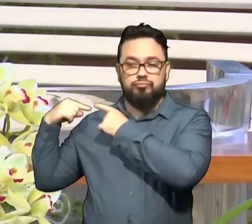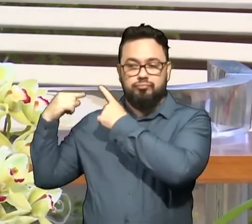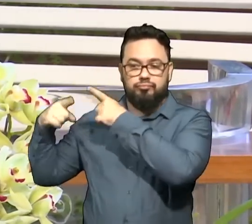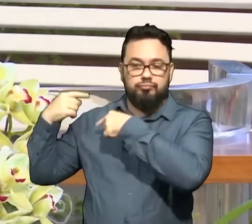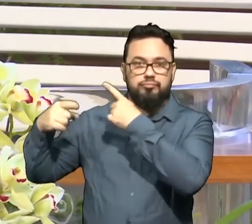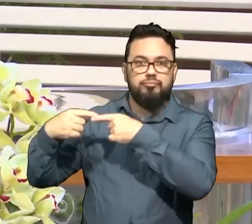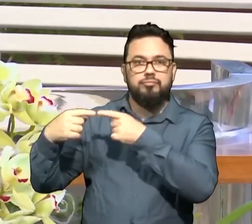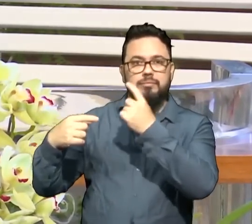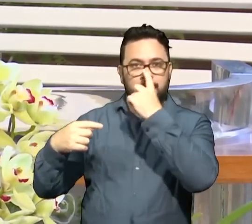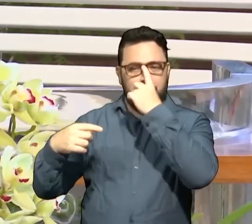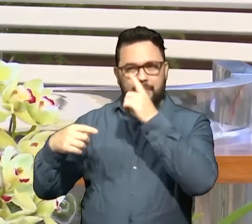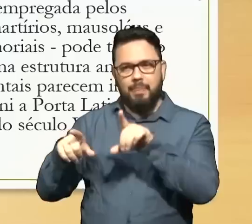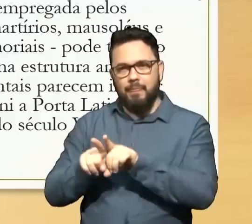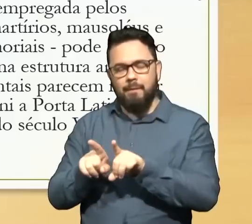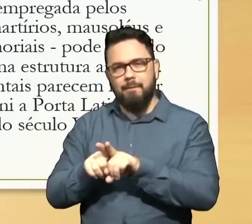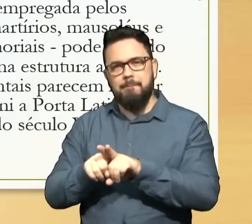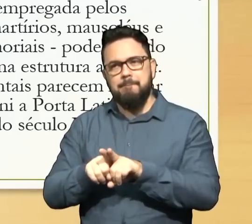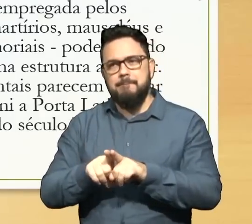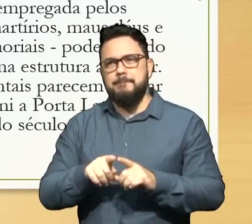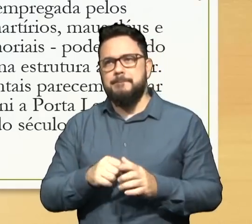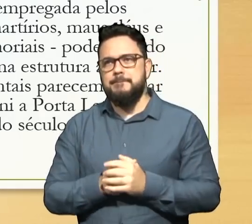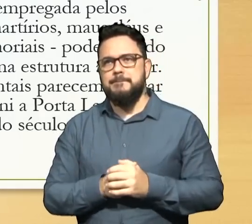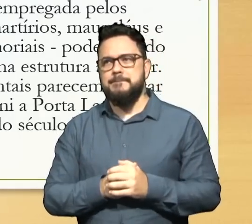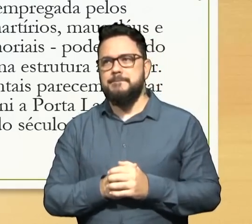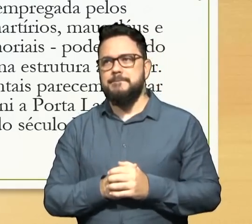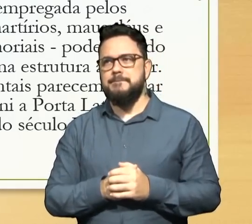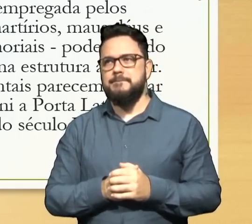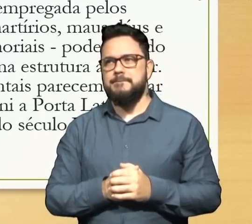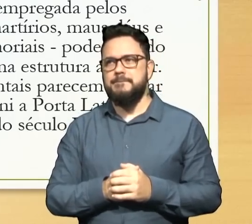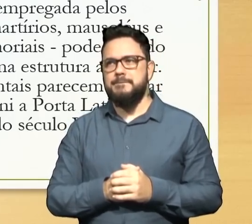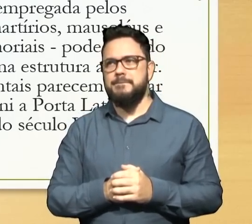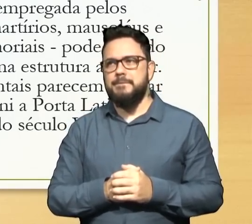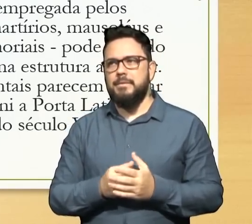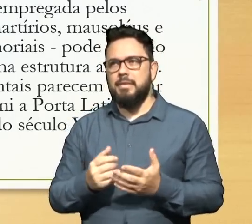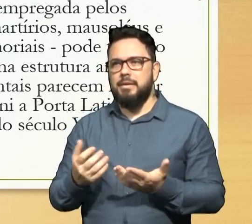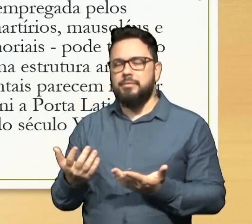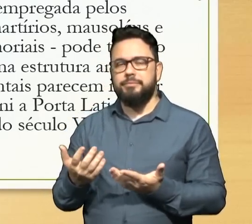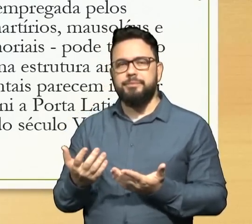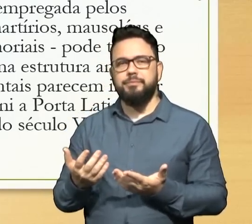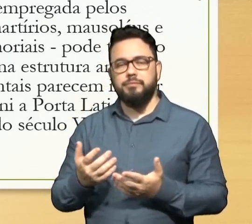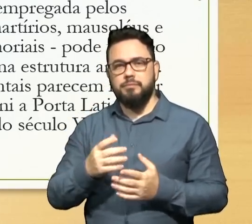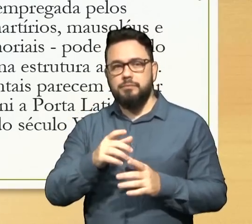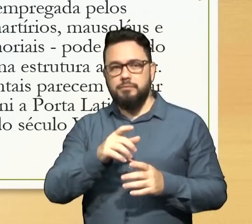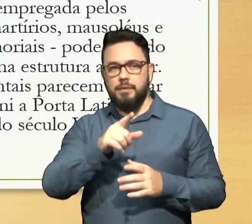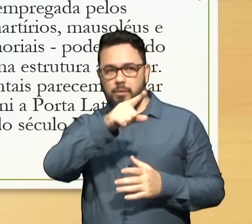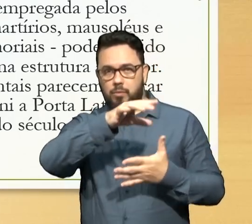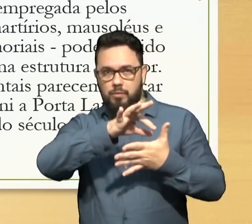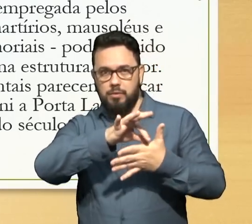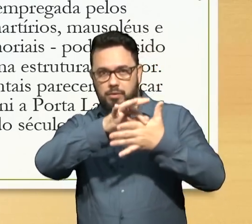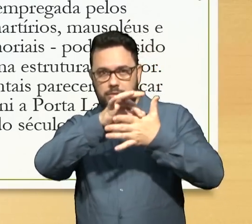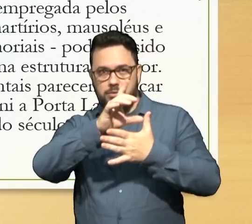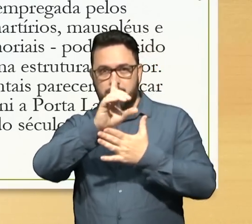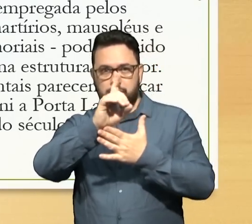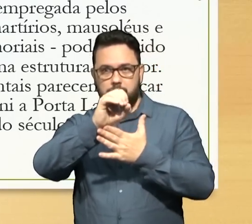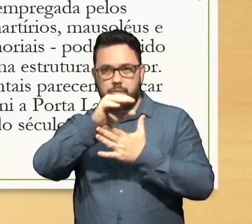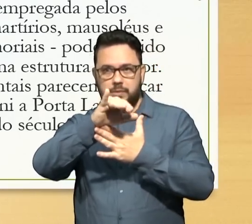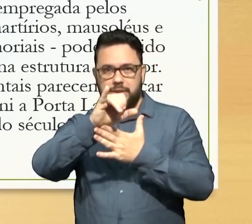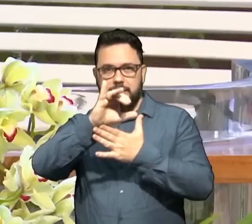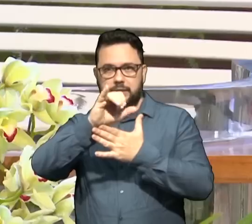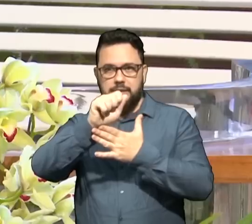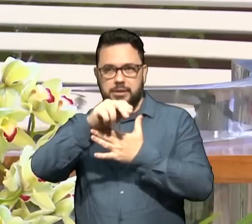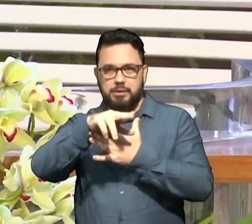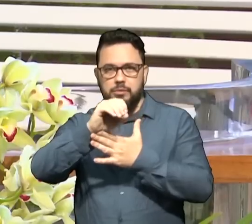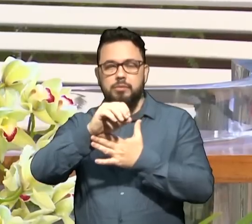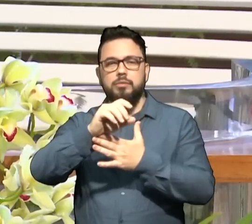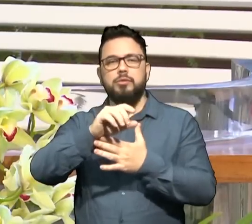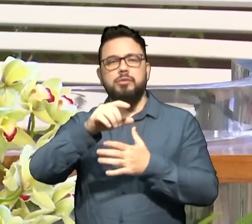disso do quto século no atos de João é dito que Domiciano o jogou dentro de um tacho de azeite fervento